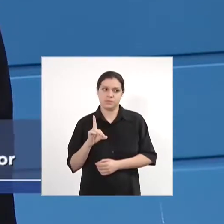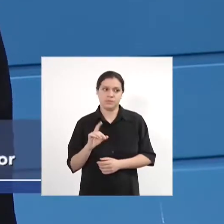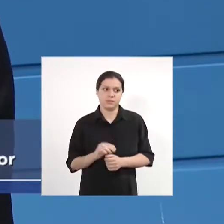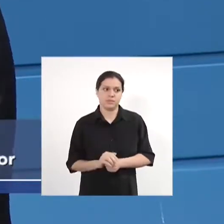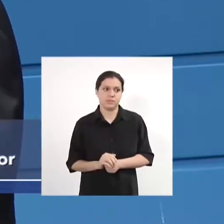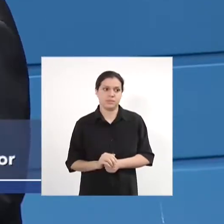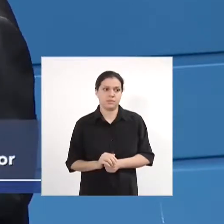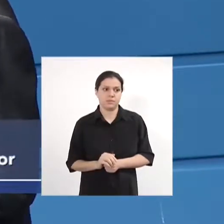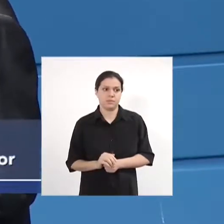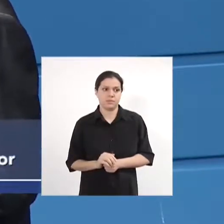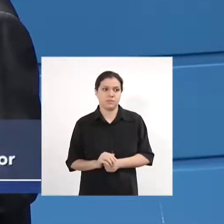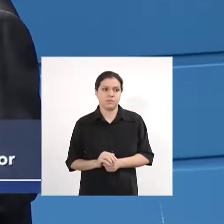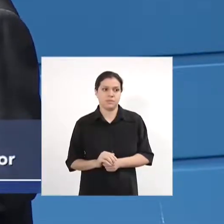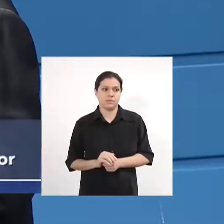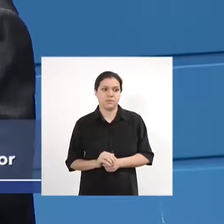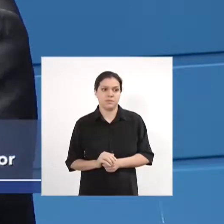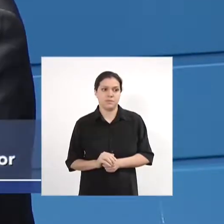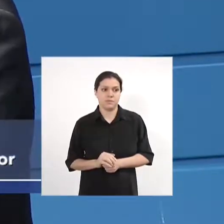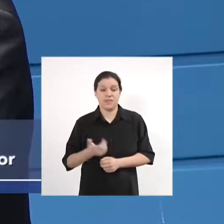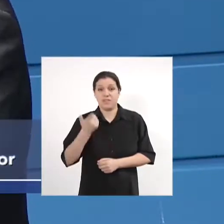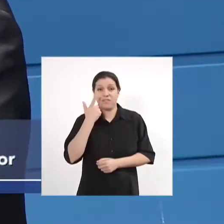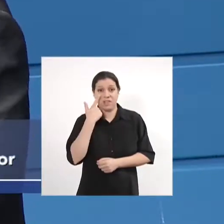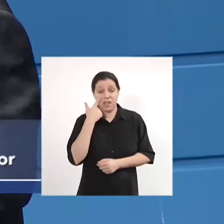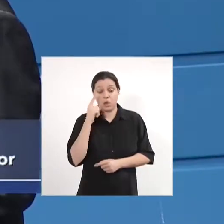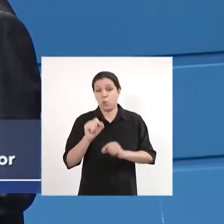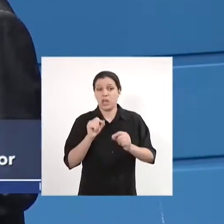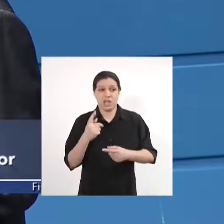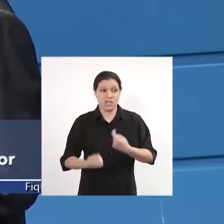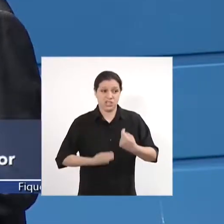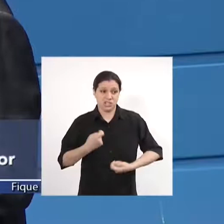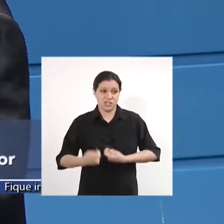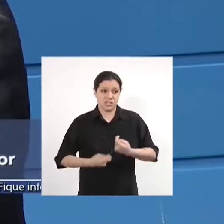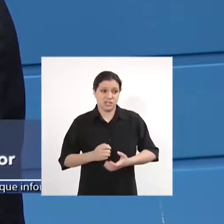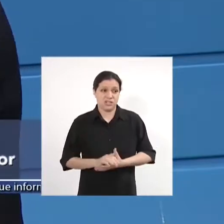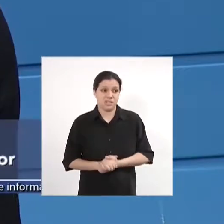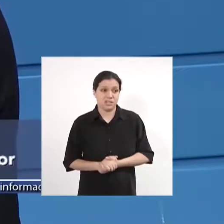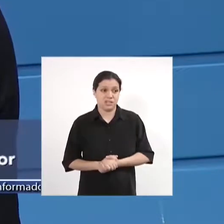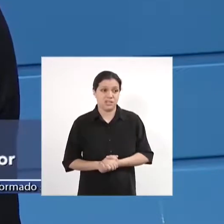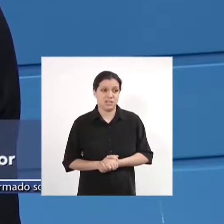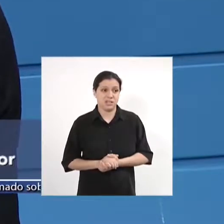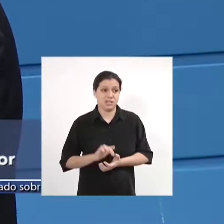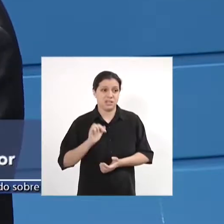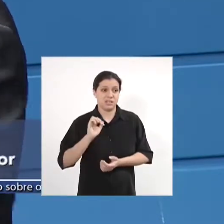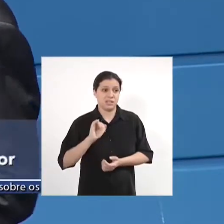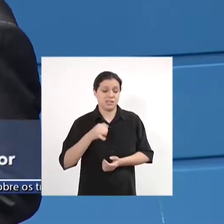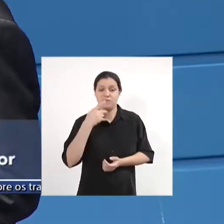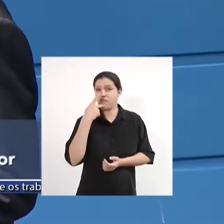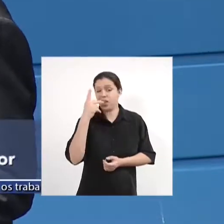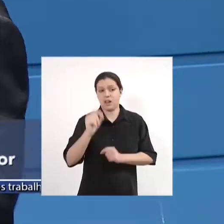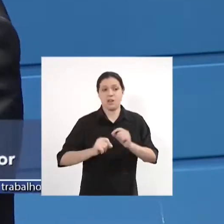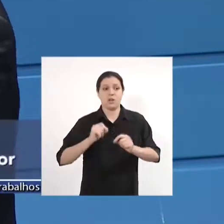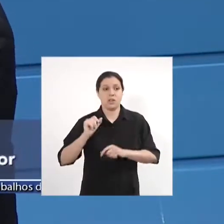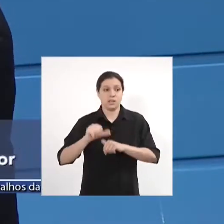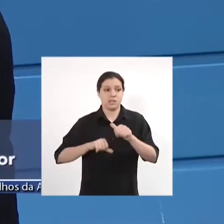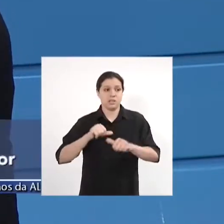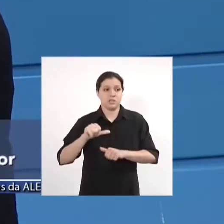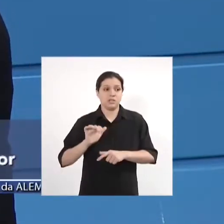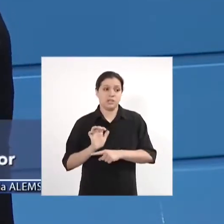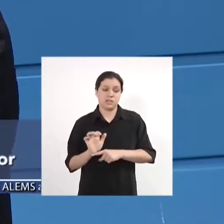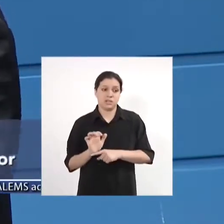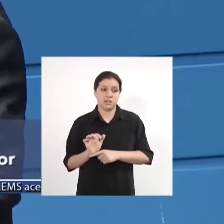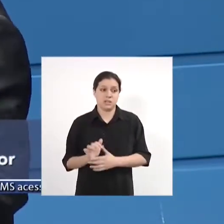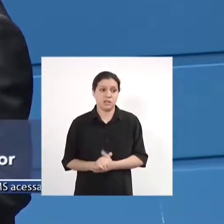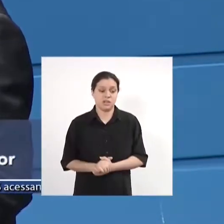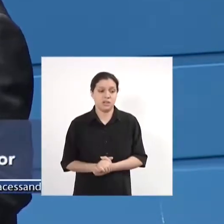a gestão, deputado. Quando Vossa Excelência fala que está estatizando as universidades, não. A universidade